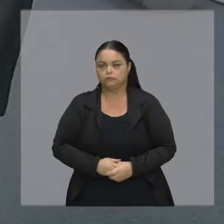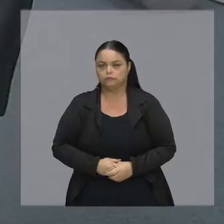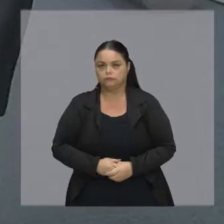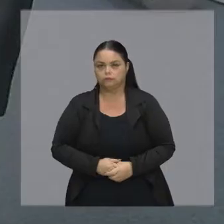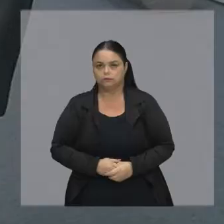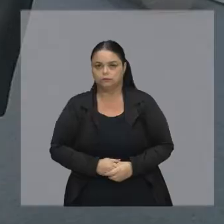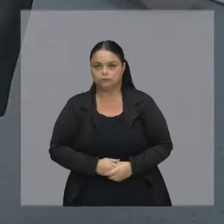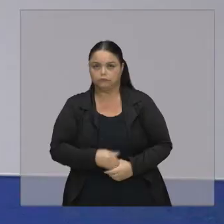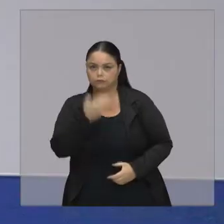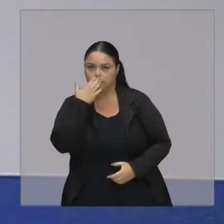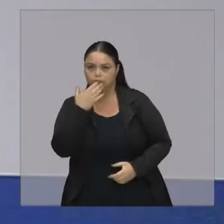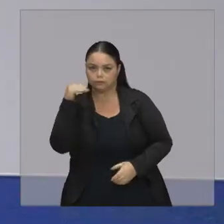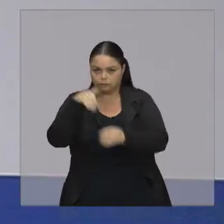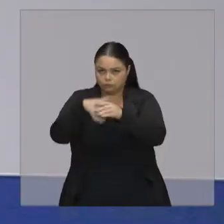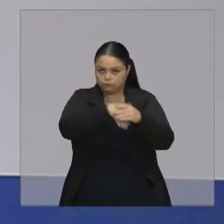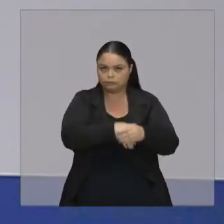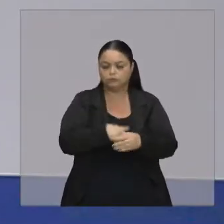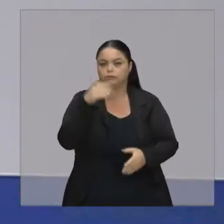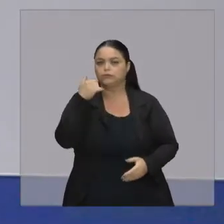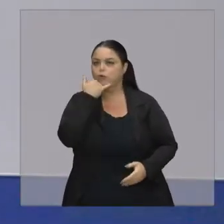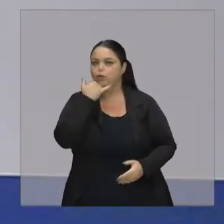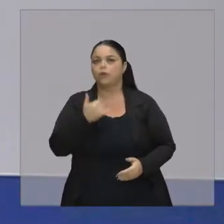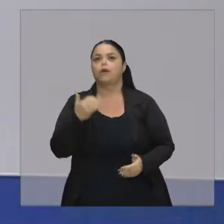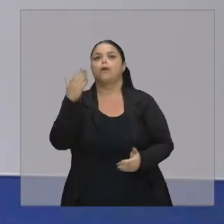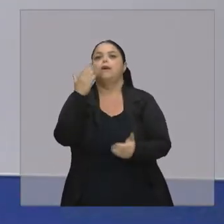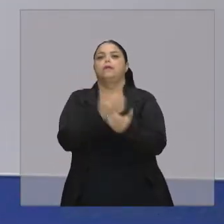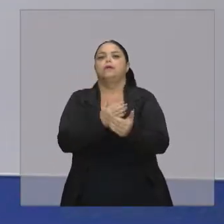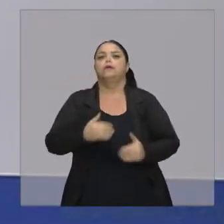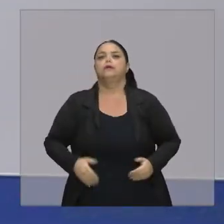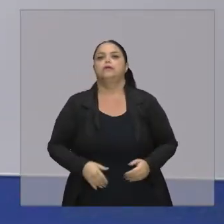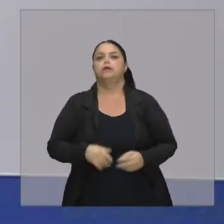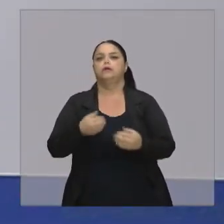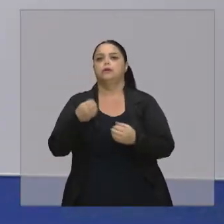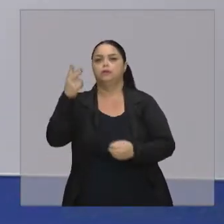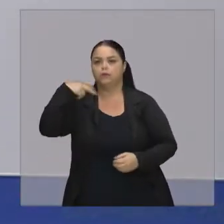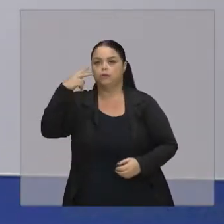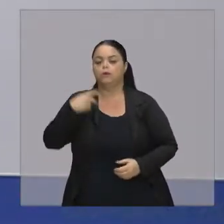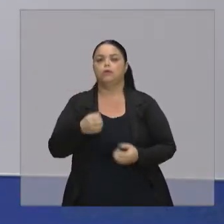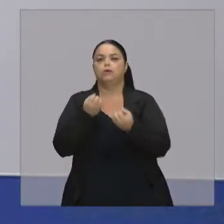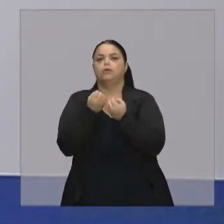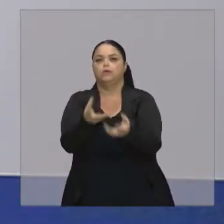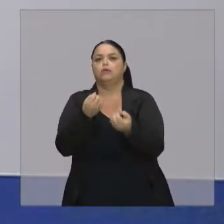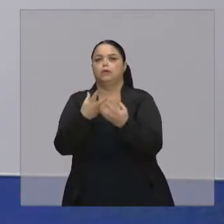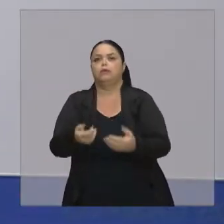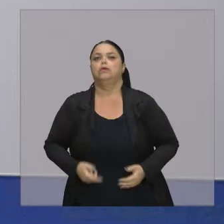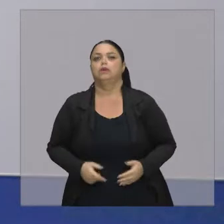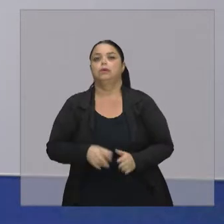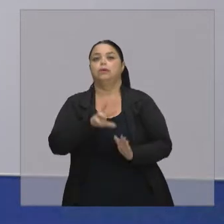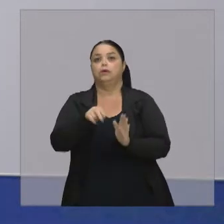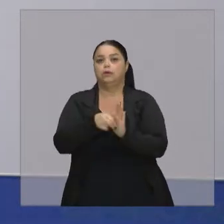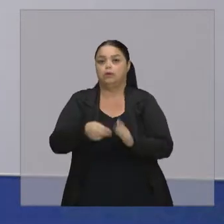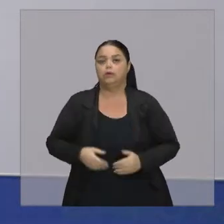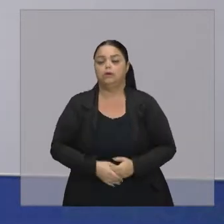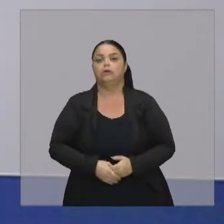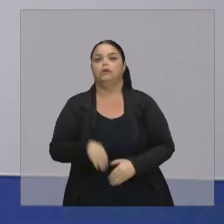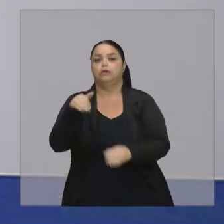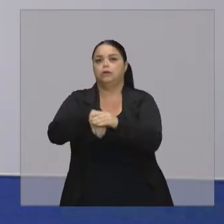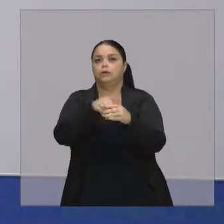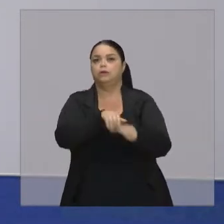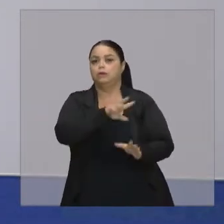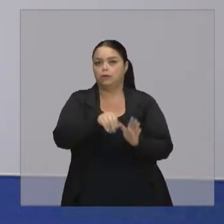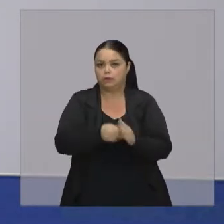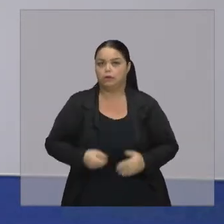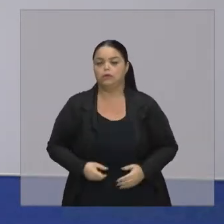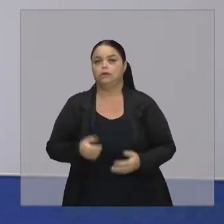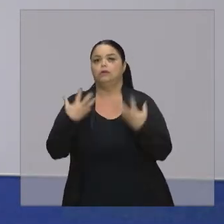Em votação, o processo. Informo aos senhores vereadores que o processo possui Uma emenda. Em votação, a emenda.